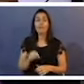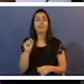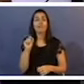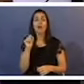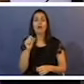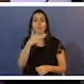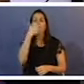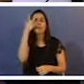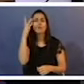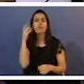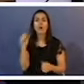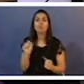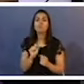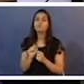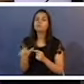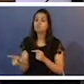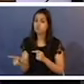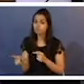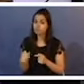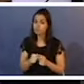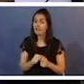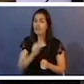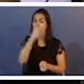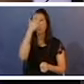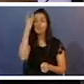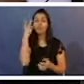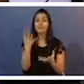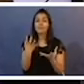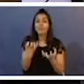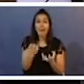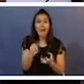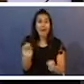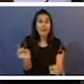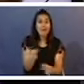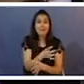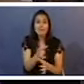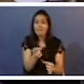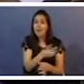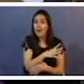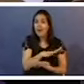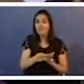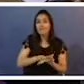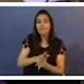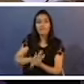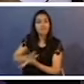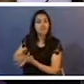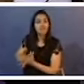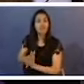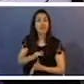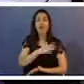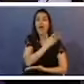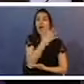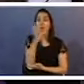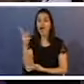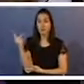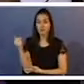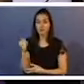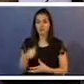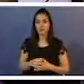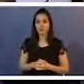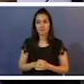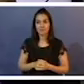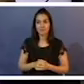isso são os grileiros desmatadores e acabam fazendo essas queimadas para